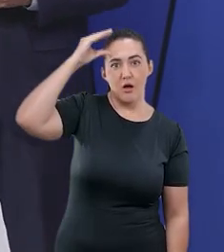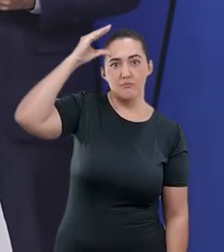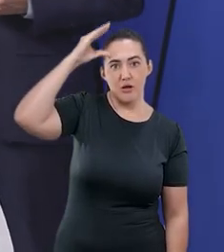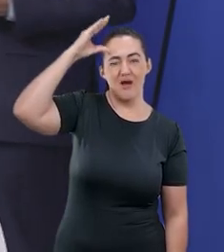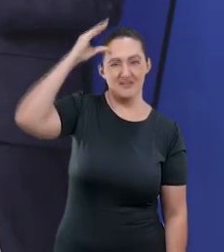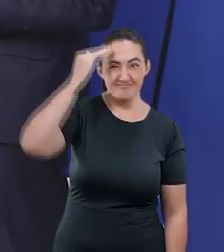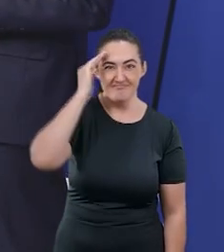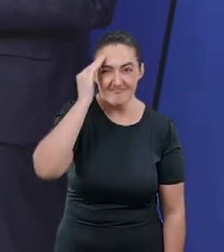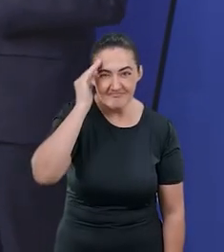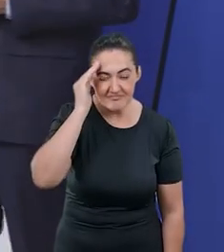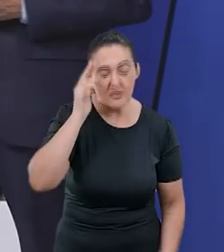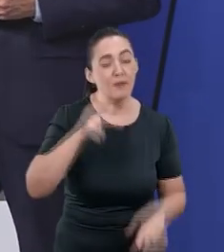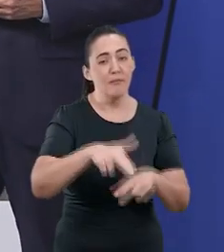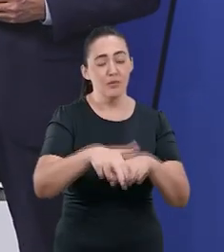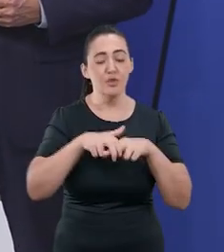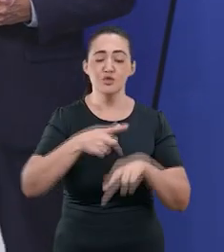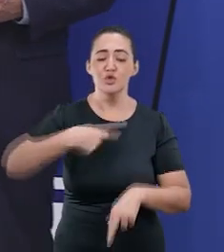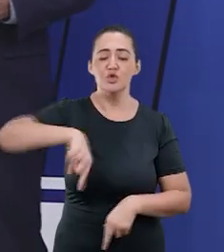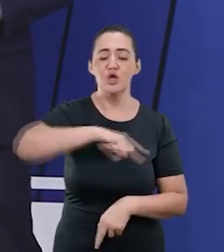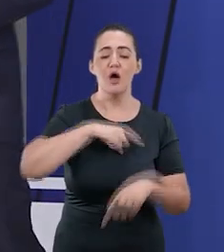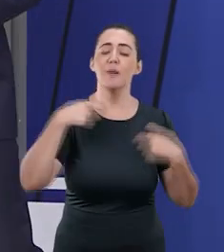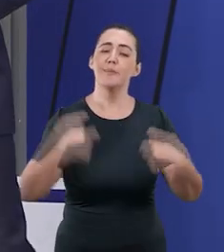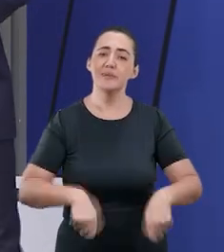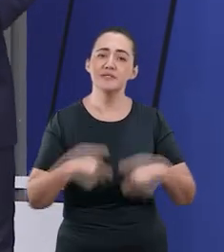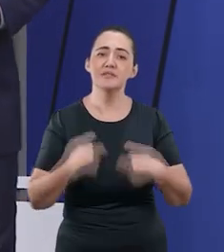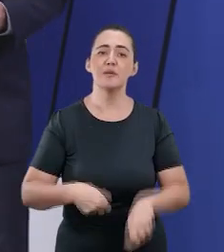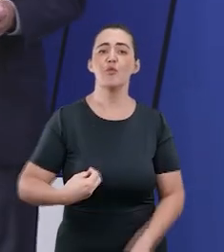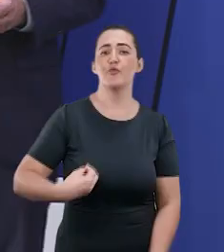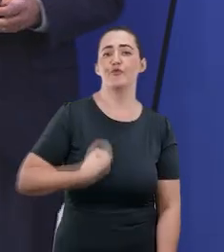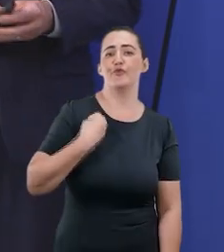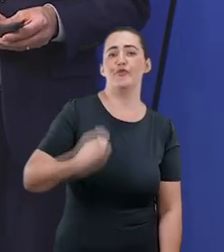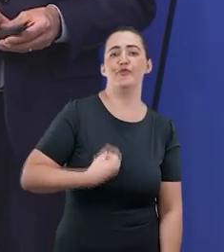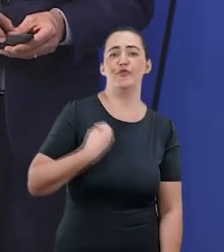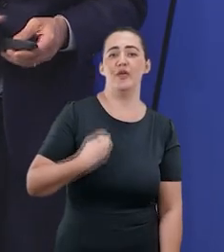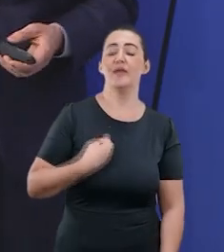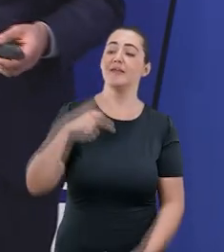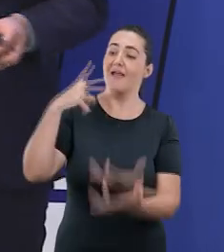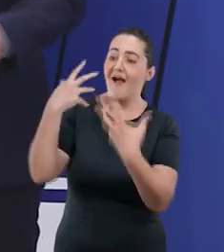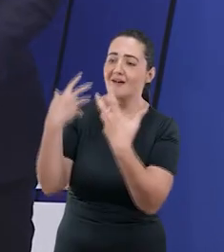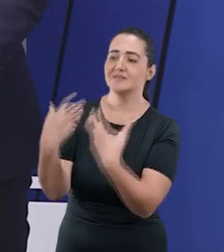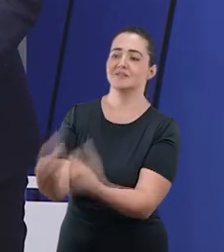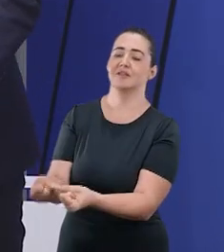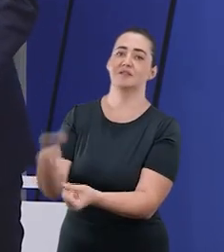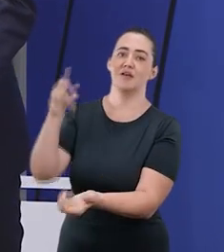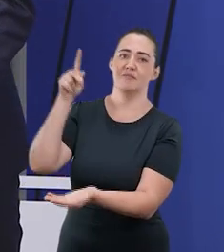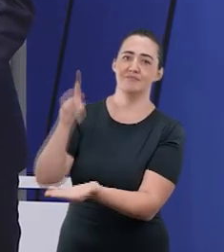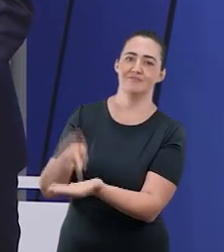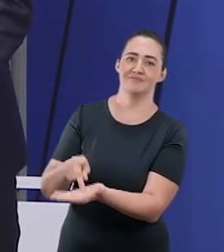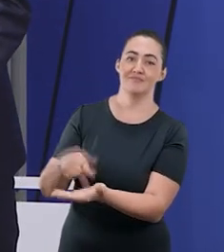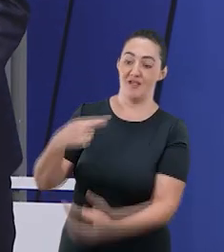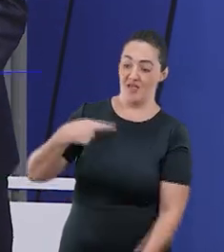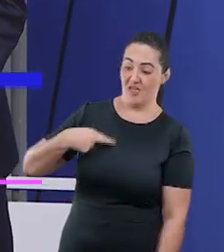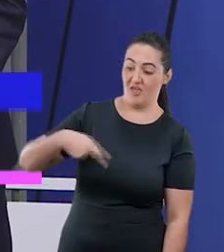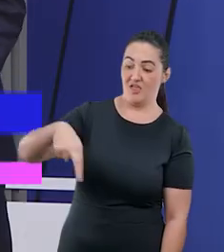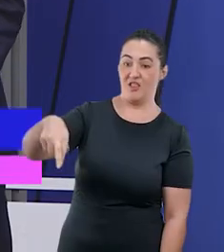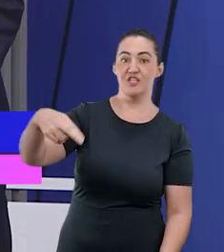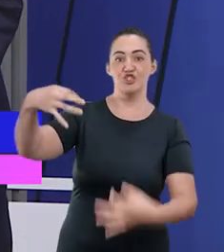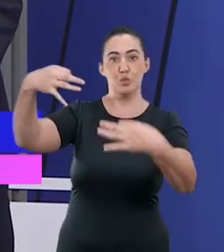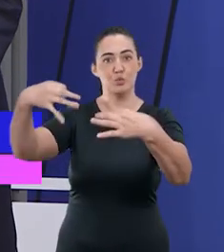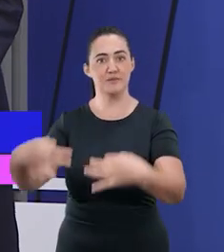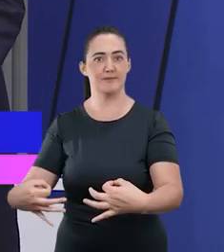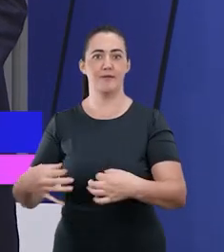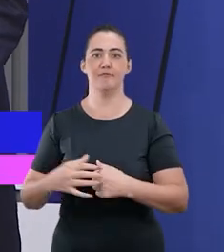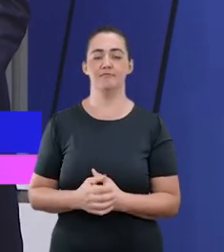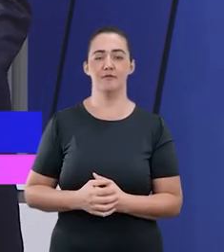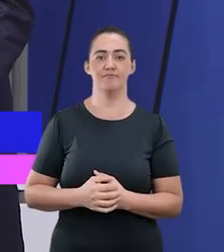disso, o que nós precisamos é viver e abraçar a religião certa,